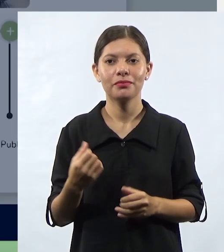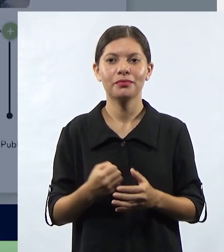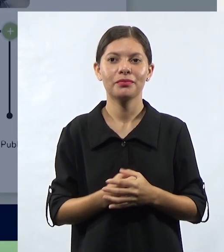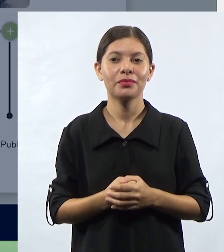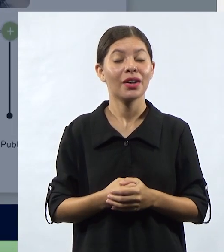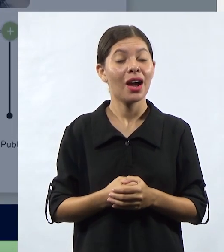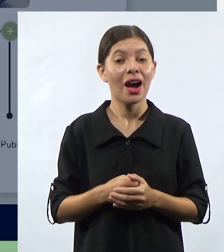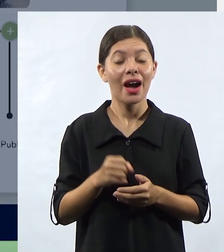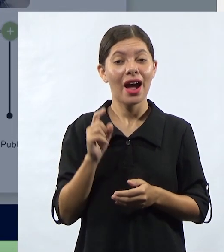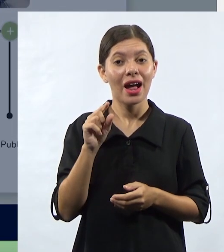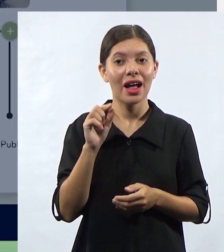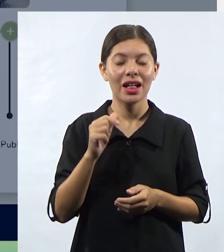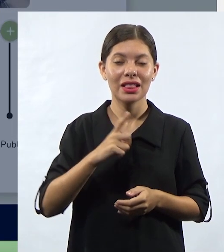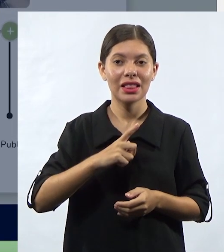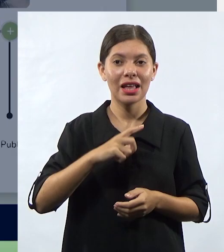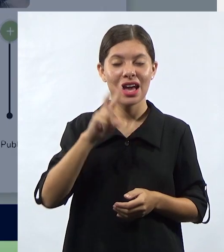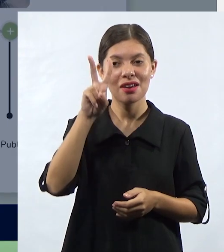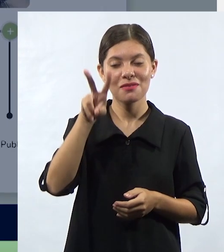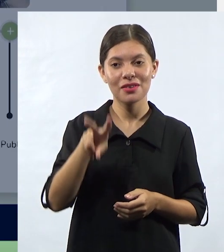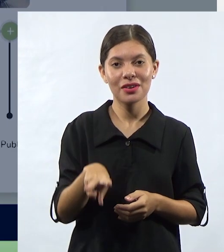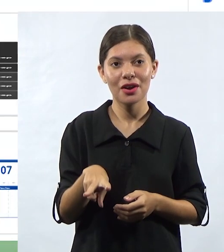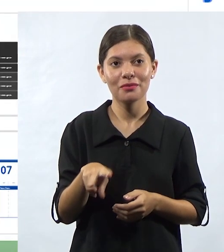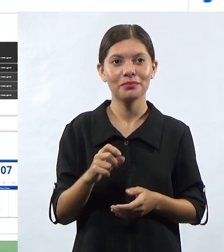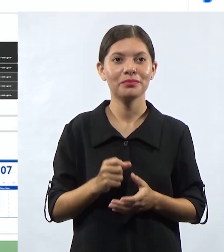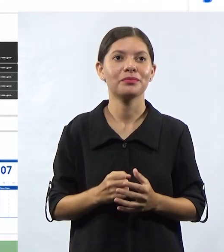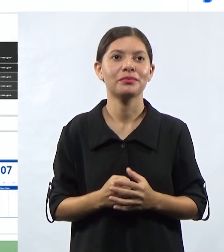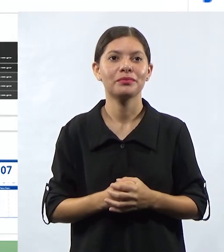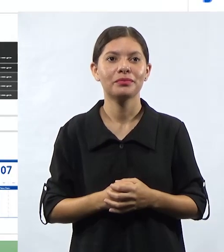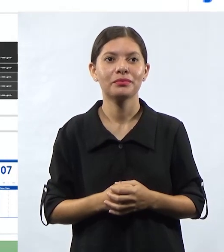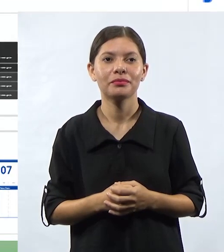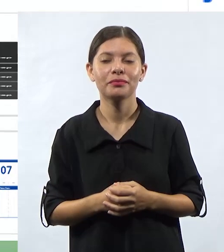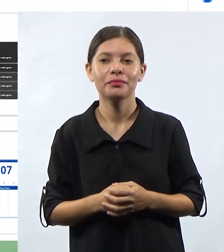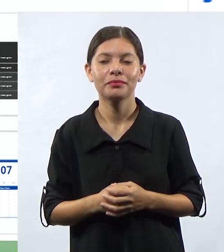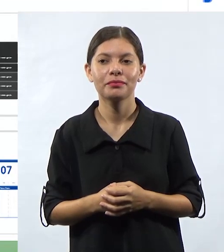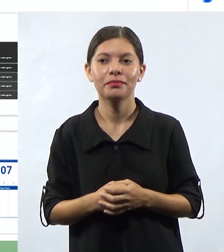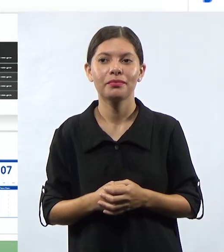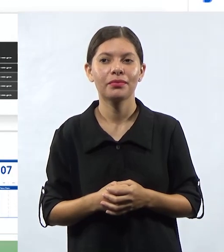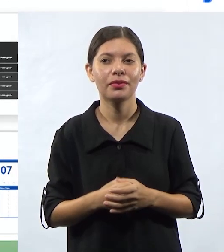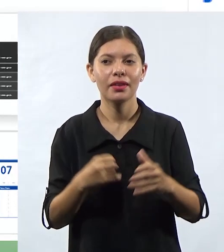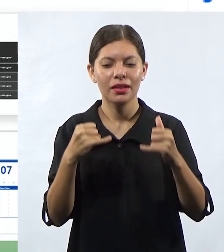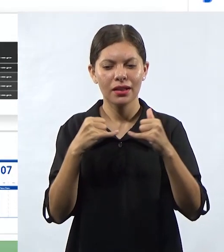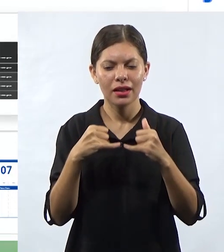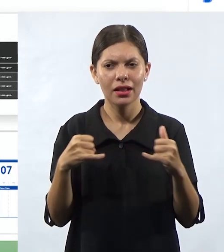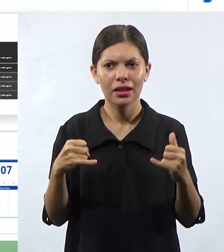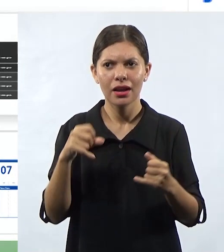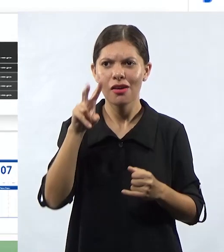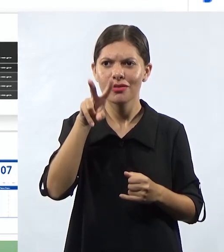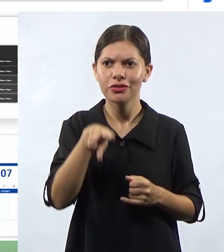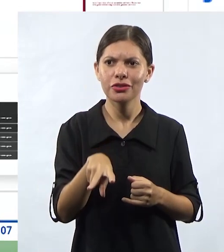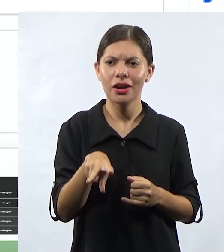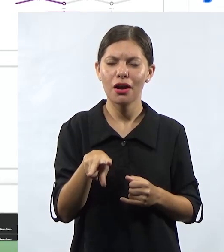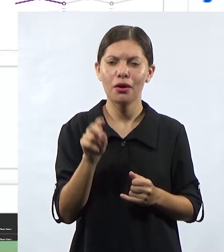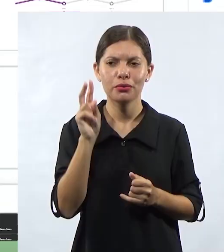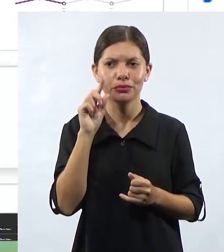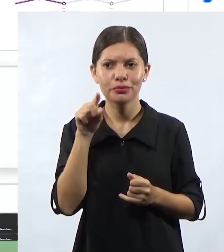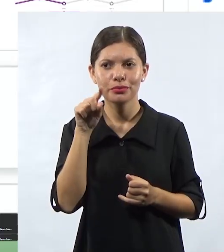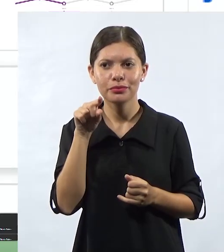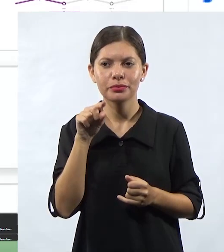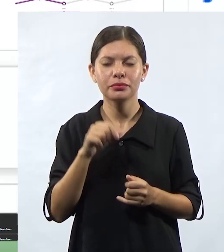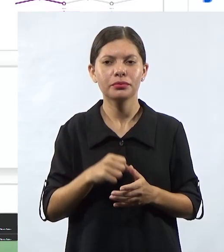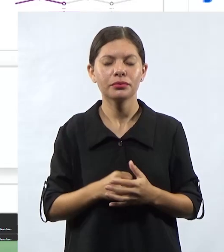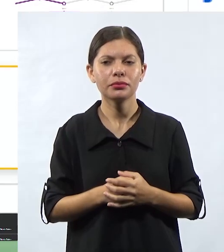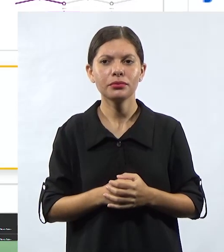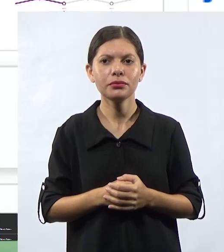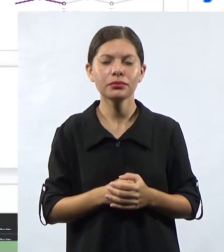uma vertical lá, professora, mas já passou. Não, tudo bem, vamos passou voltar. ali, passou ali por uma vertical que a gente não viu, né?